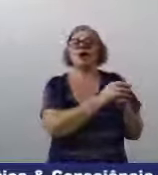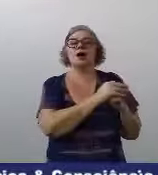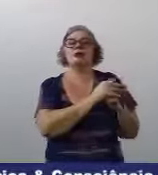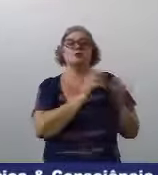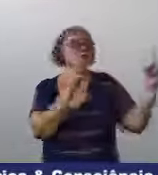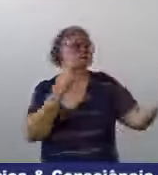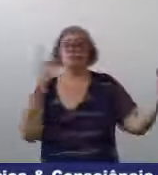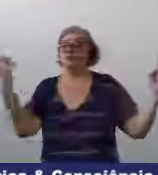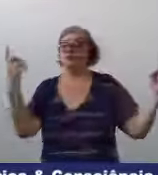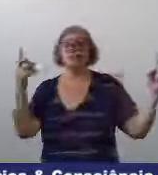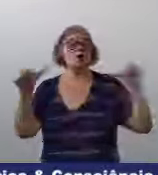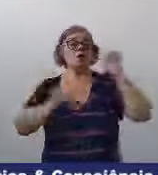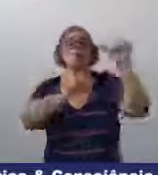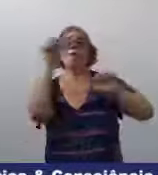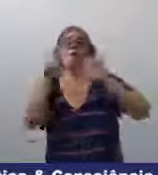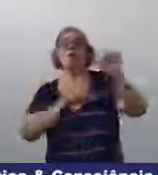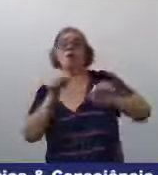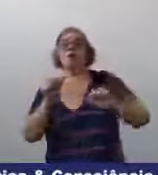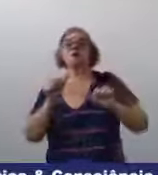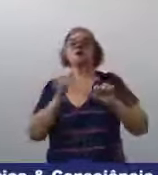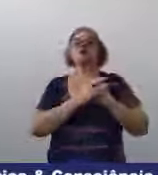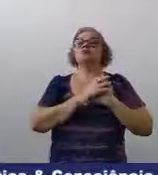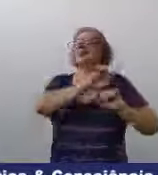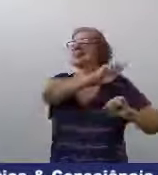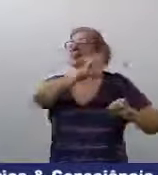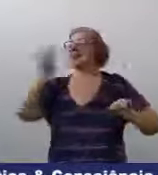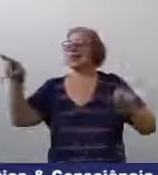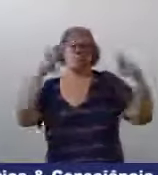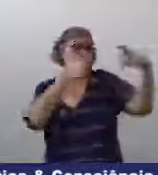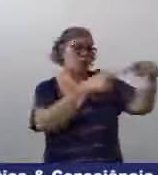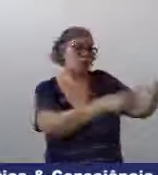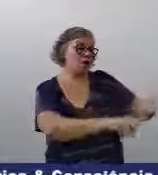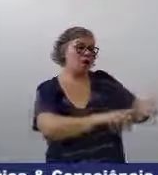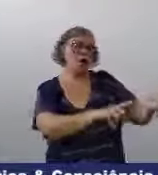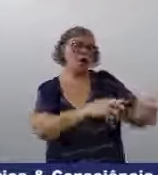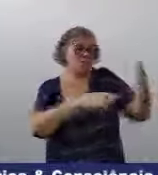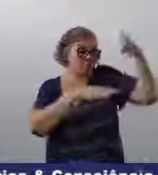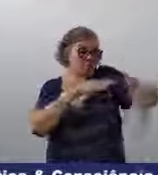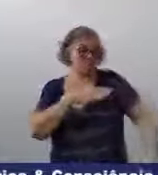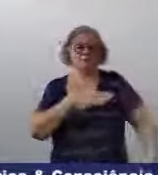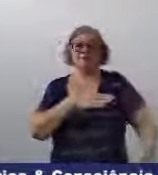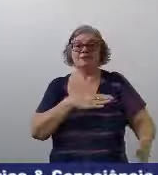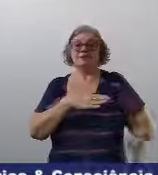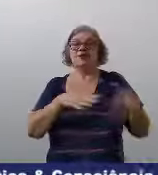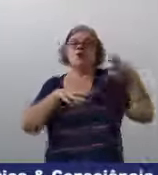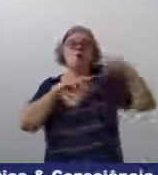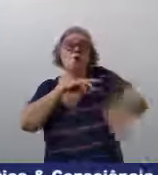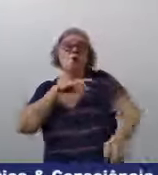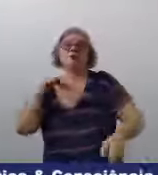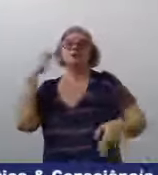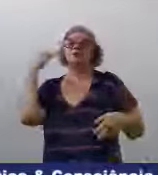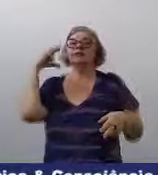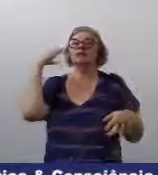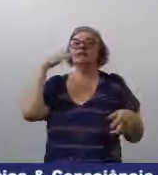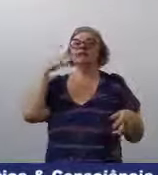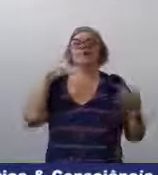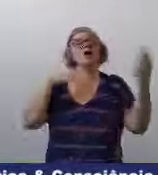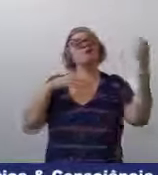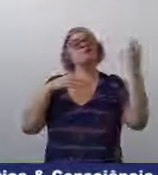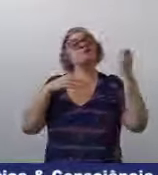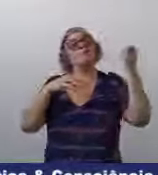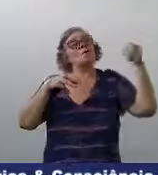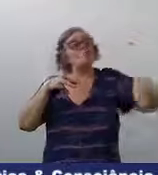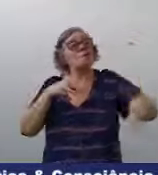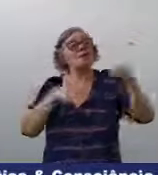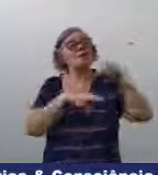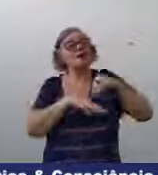No mesmo instante, a outra muda também. Isso se chama fenômeno não local e derruba um dos postulados fundamentais